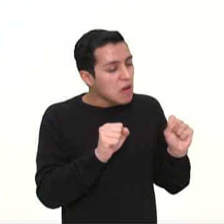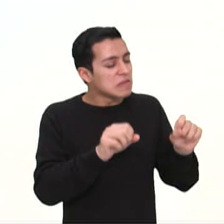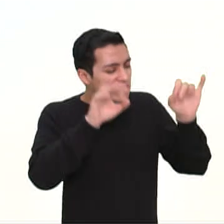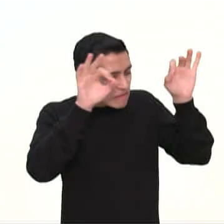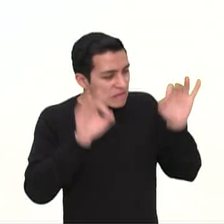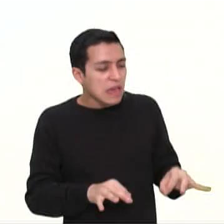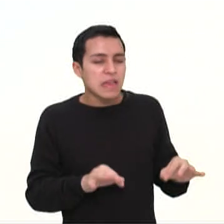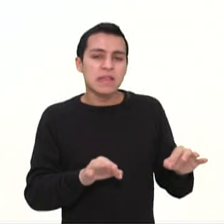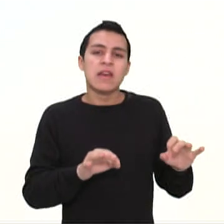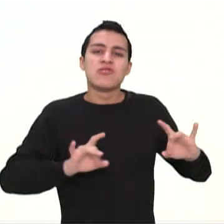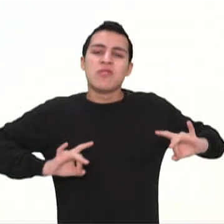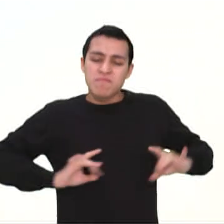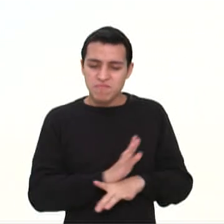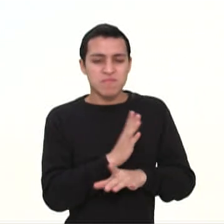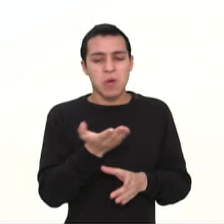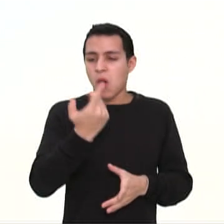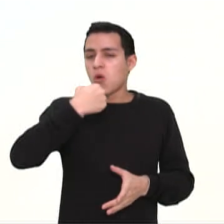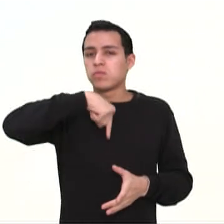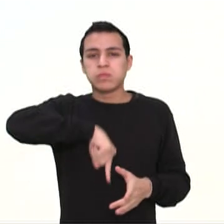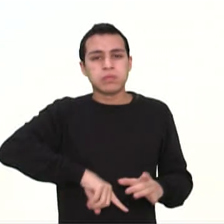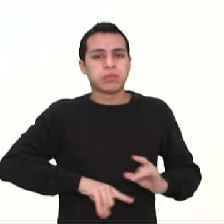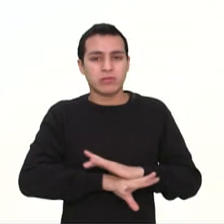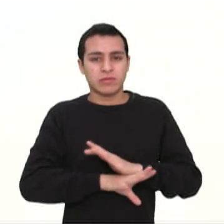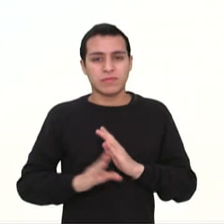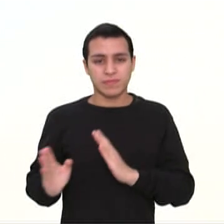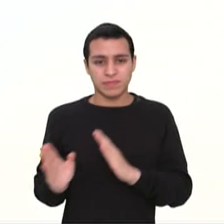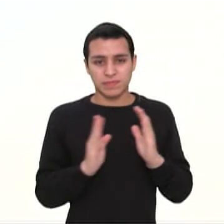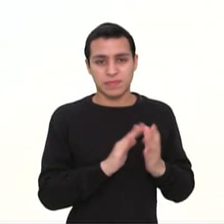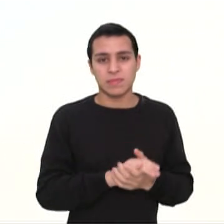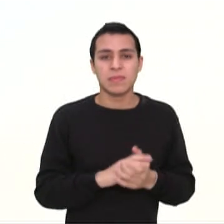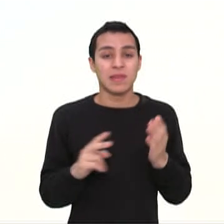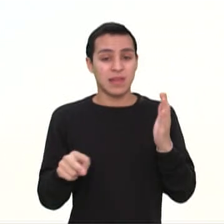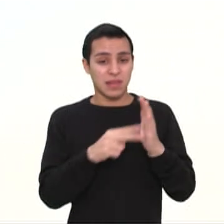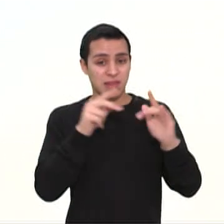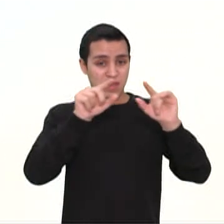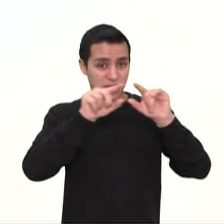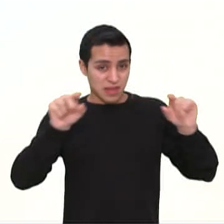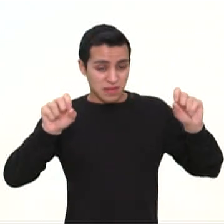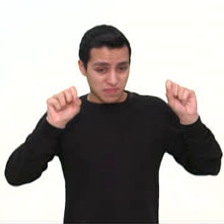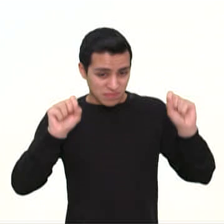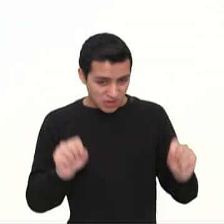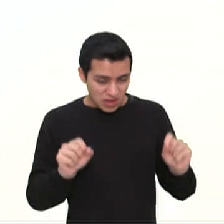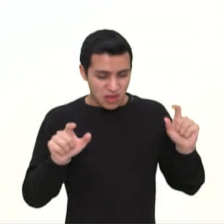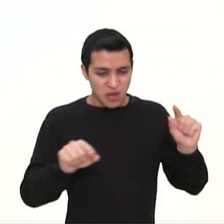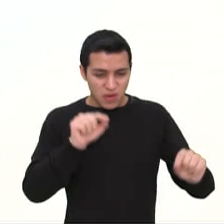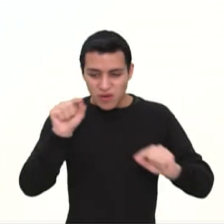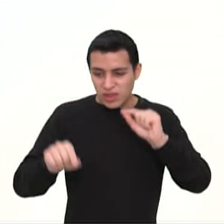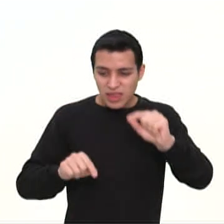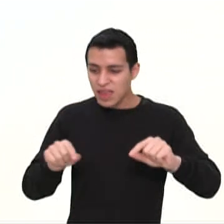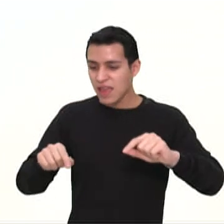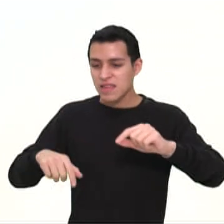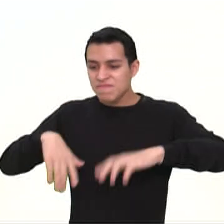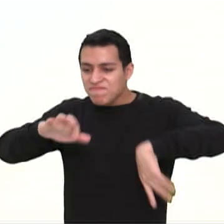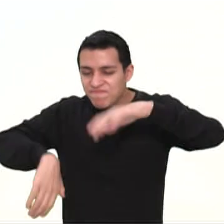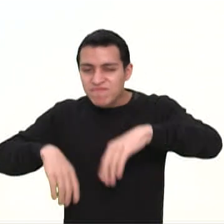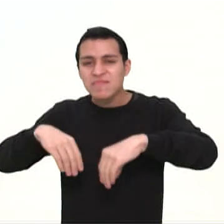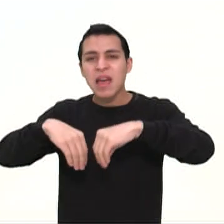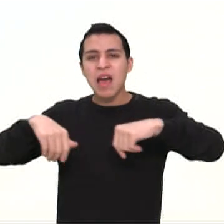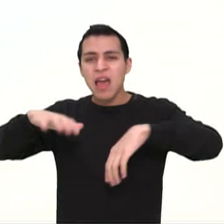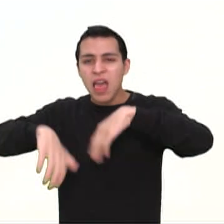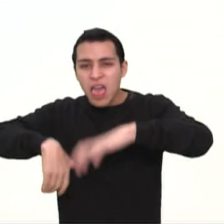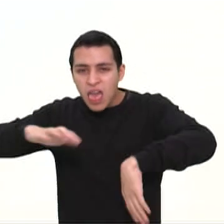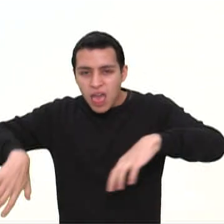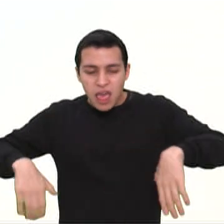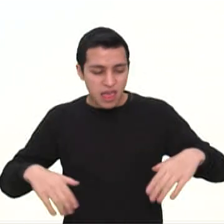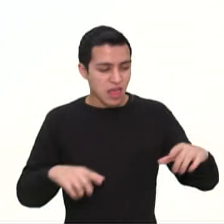sim, pode ter certeza que sim. Na segunda frase, podemos enterrar seu gato na areia? A